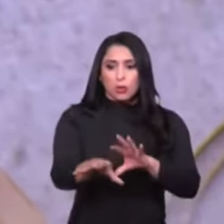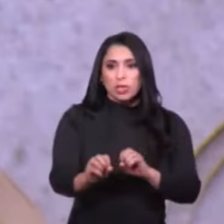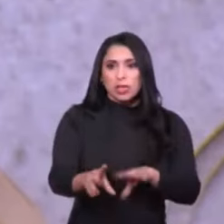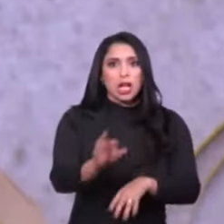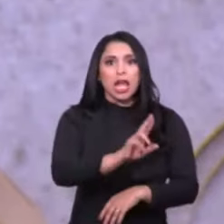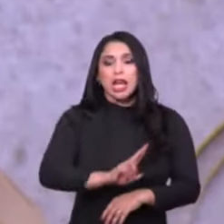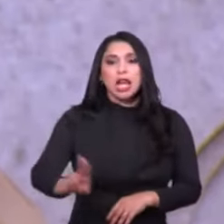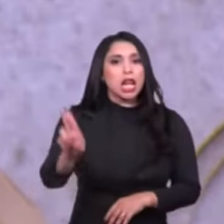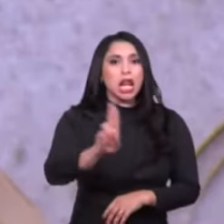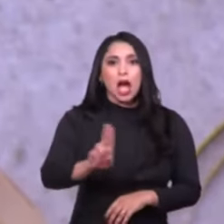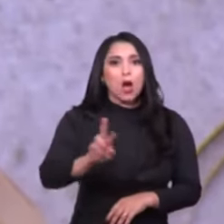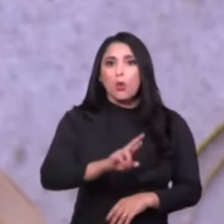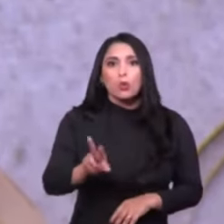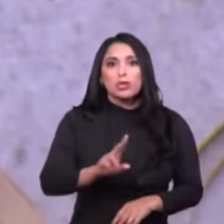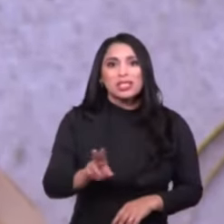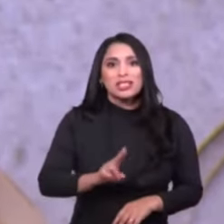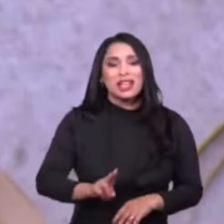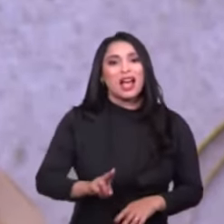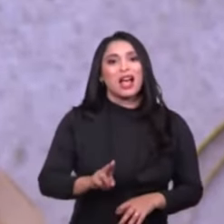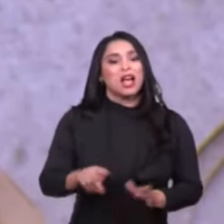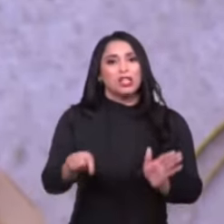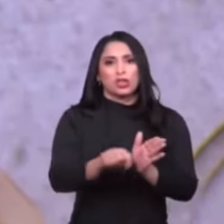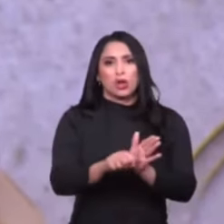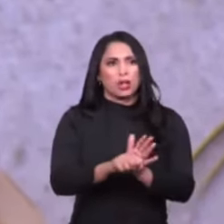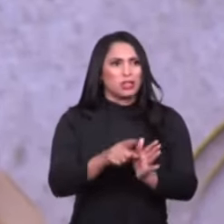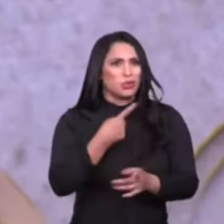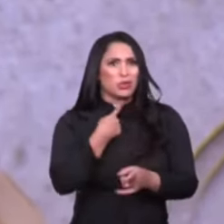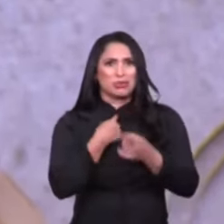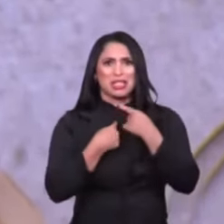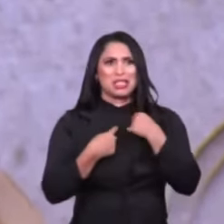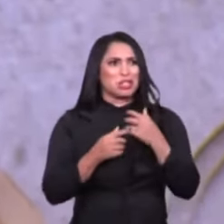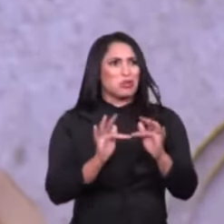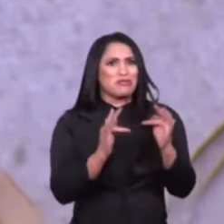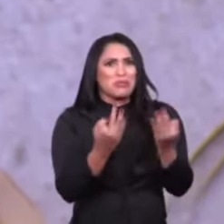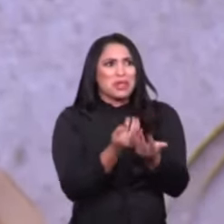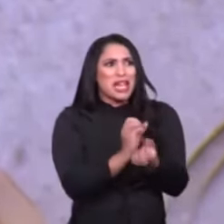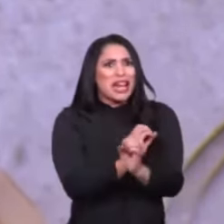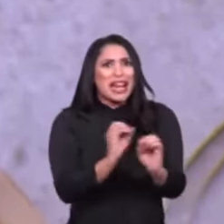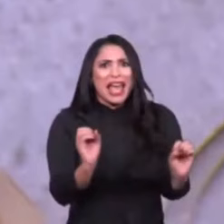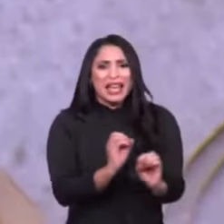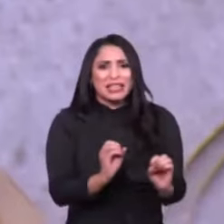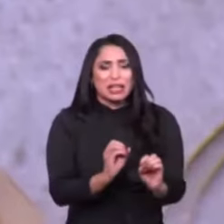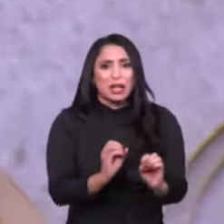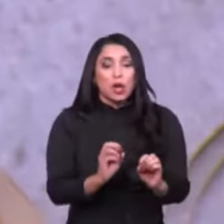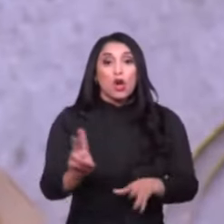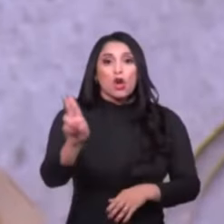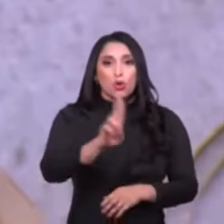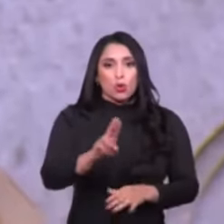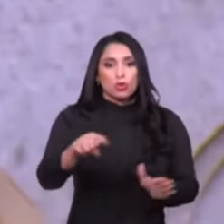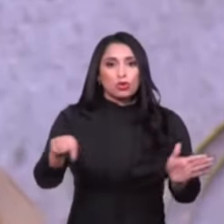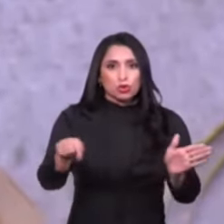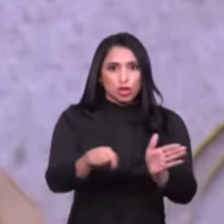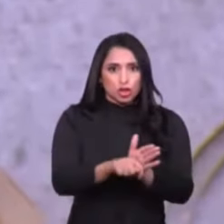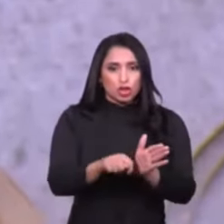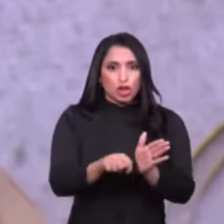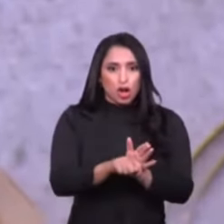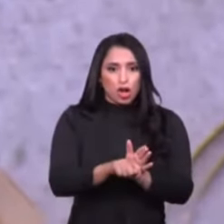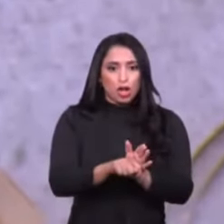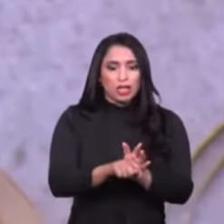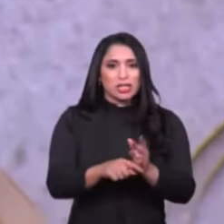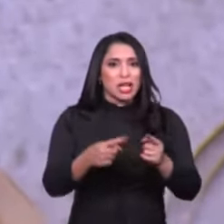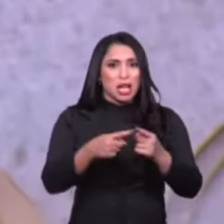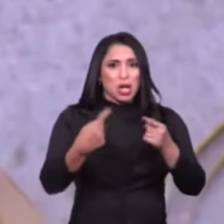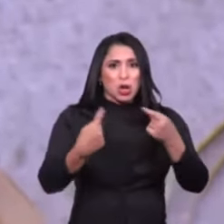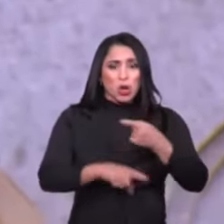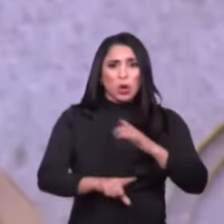e não desejaria isso para nenhuma família. O consumo de drogas ilícitas tem efeitos